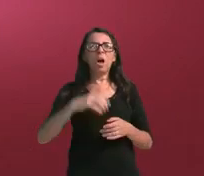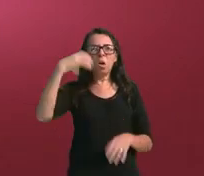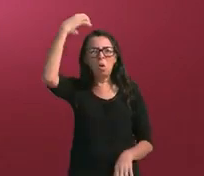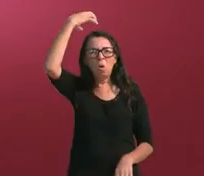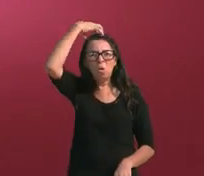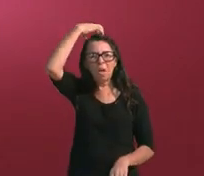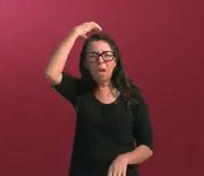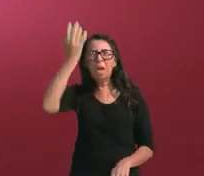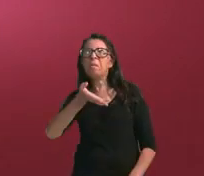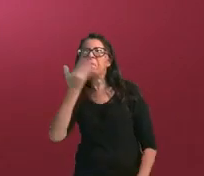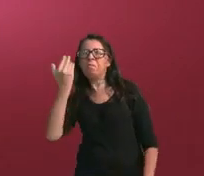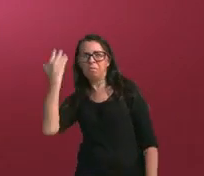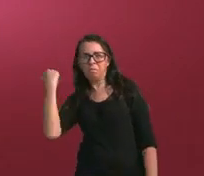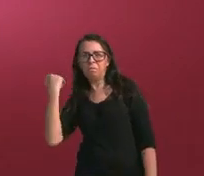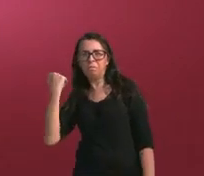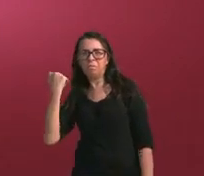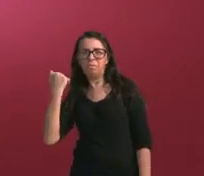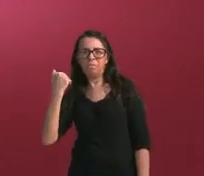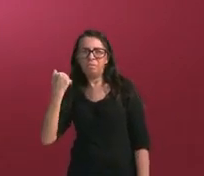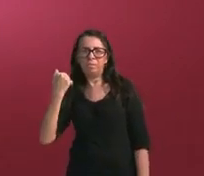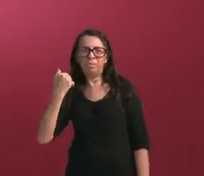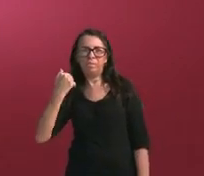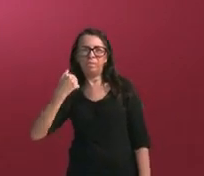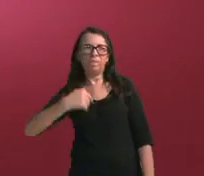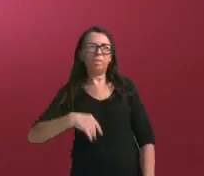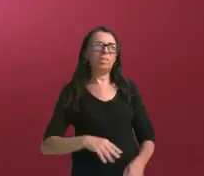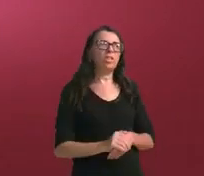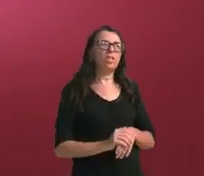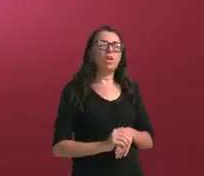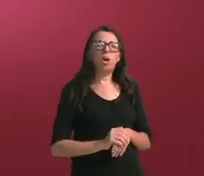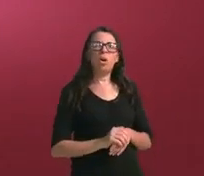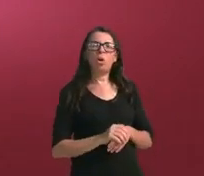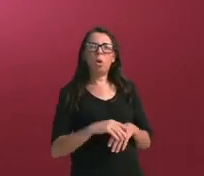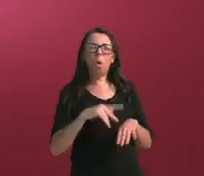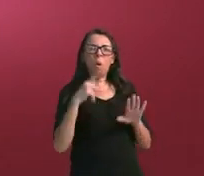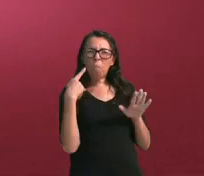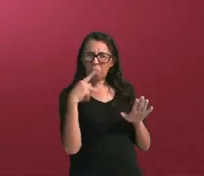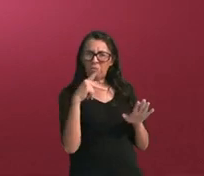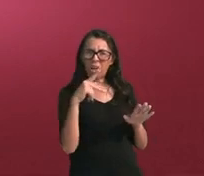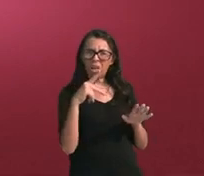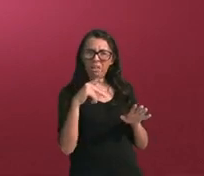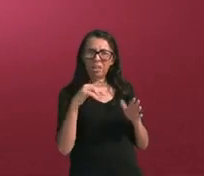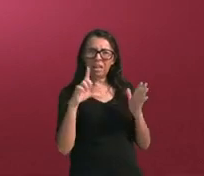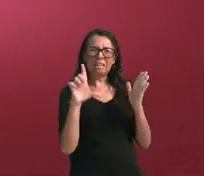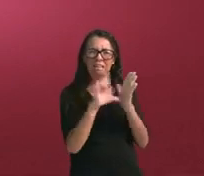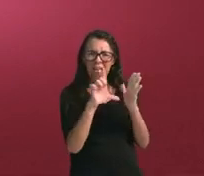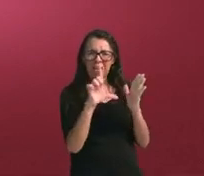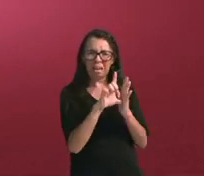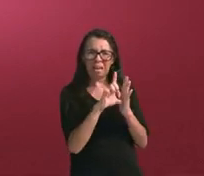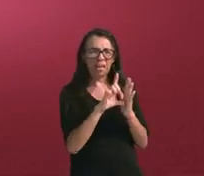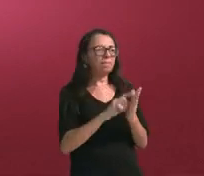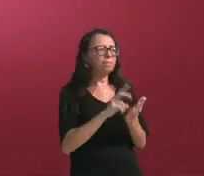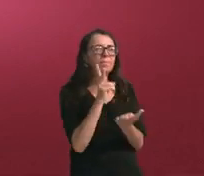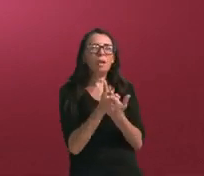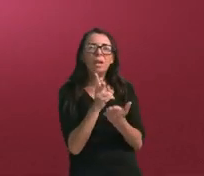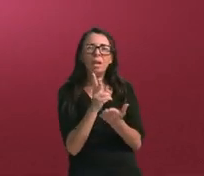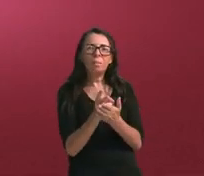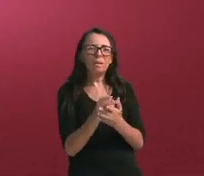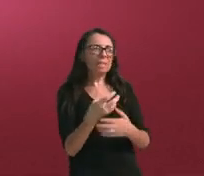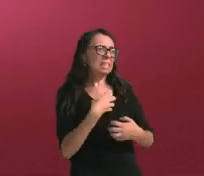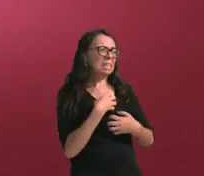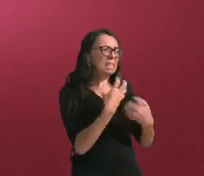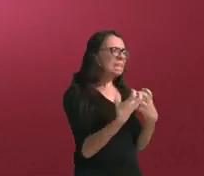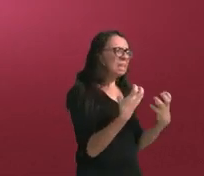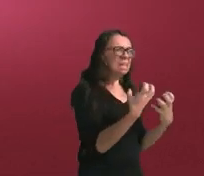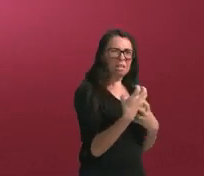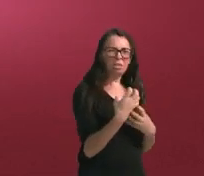Antigo Testamento gostariam de ter o contato com o Salvador, ver as maravilhas,